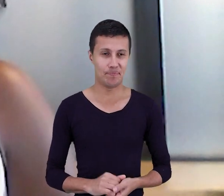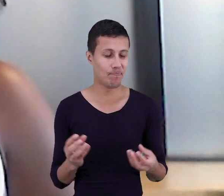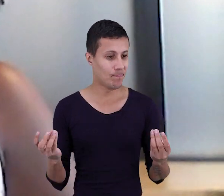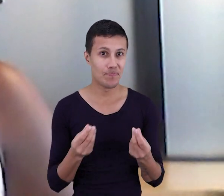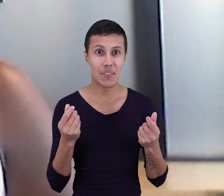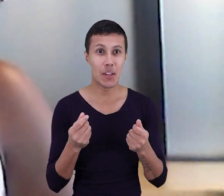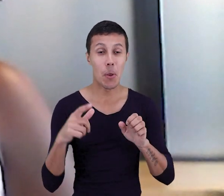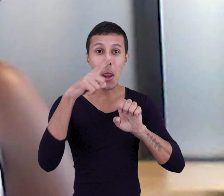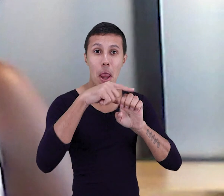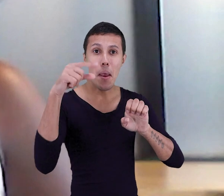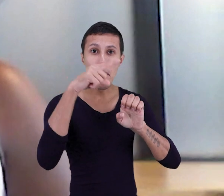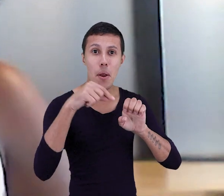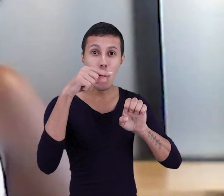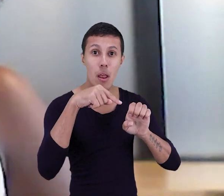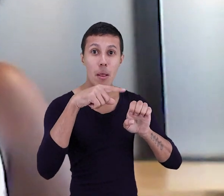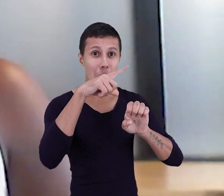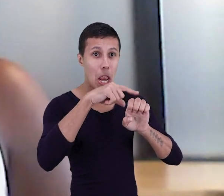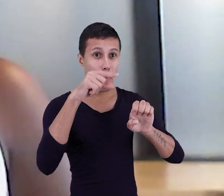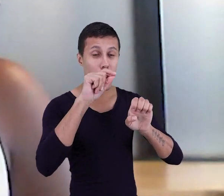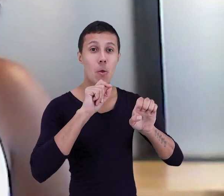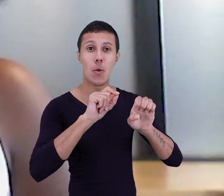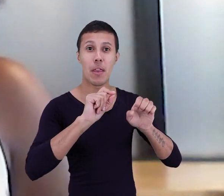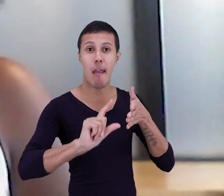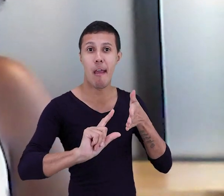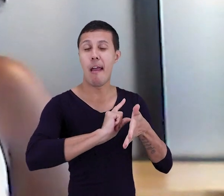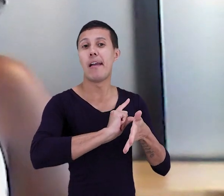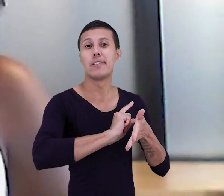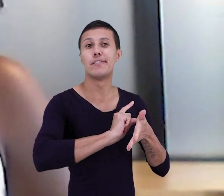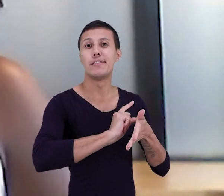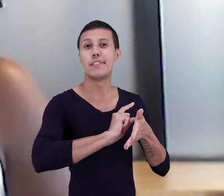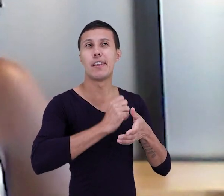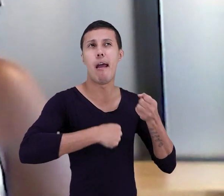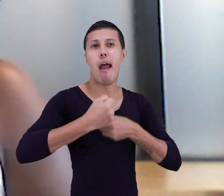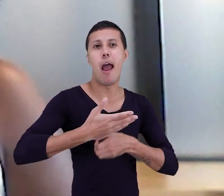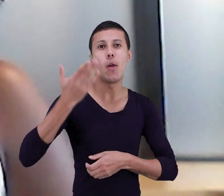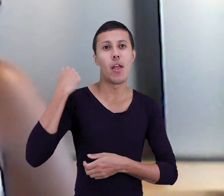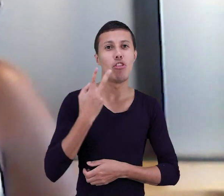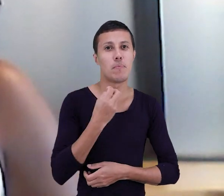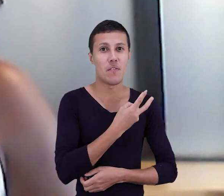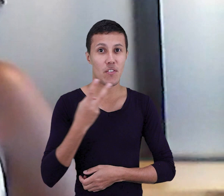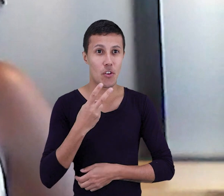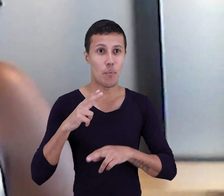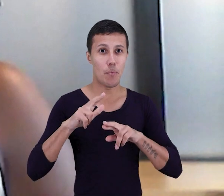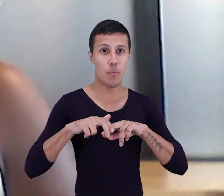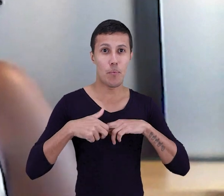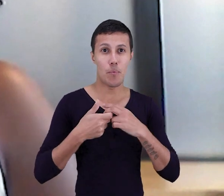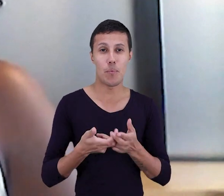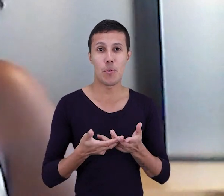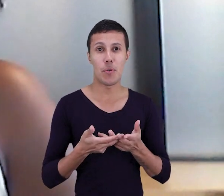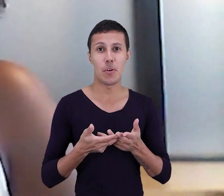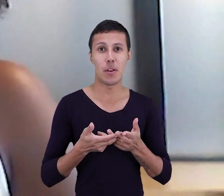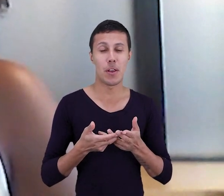de empreendedorismo, né? Um empreendedorismo até que antes, né, de 2022, quando a gente teve aí uma carta do Y Combinator, né,